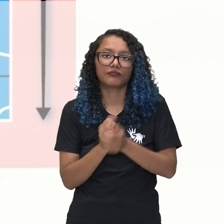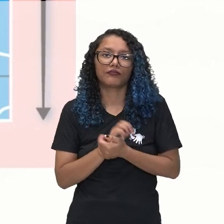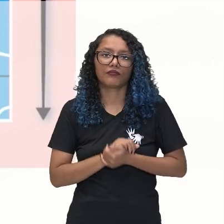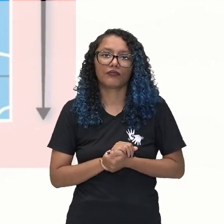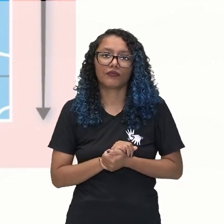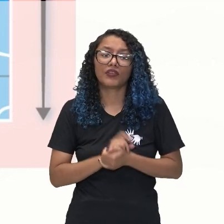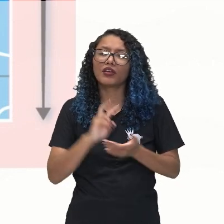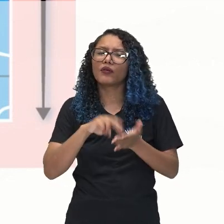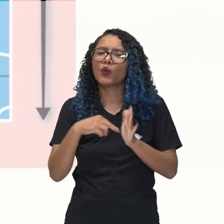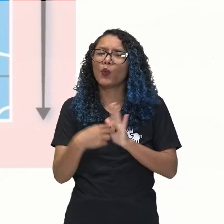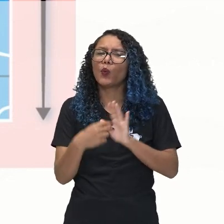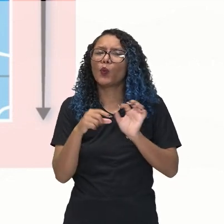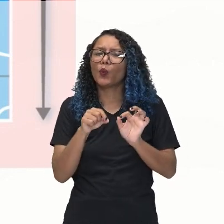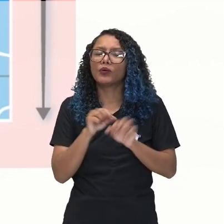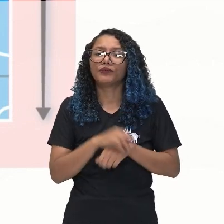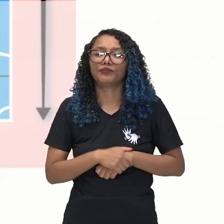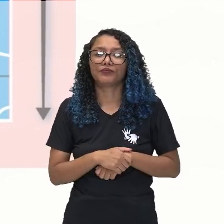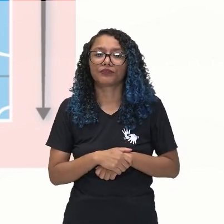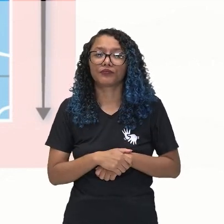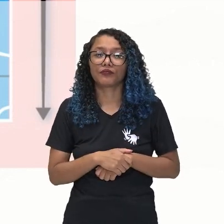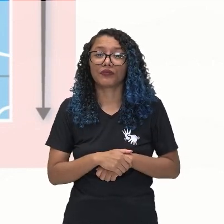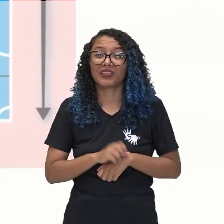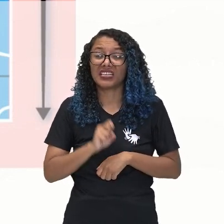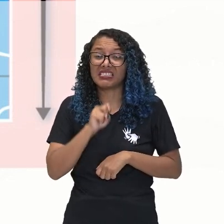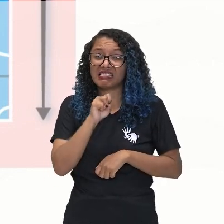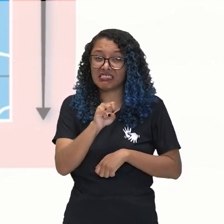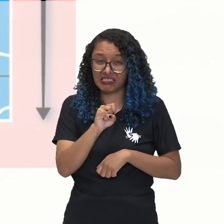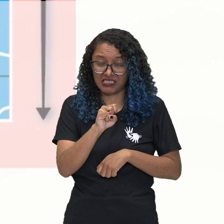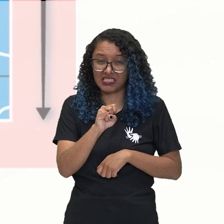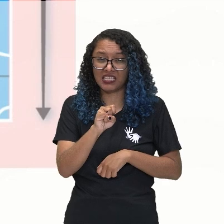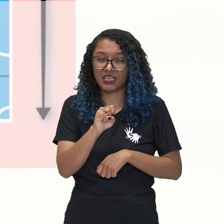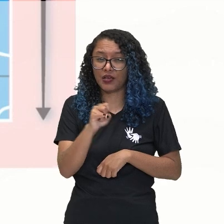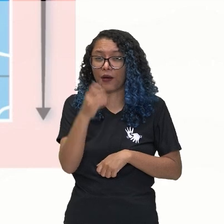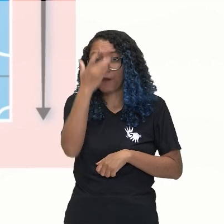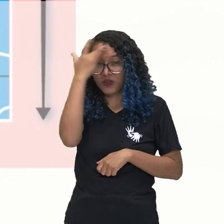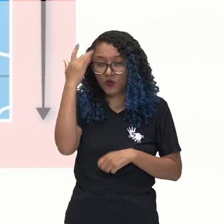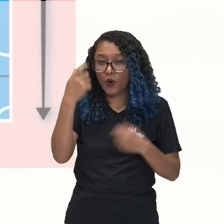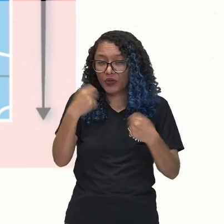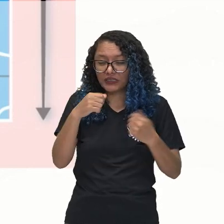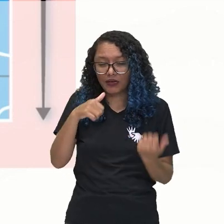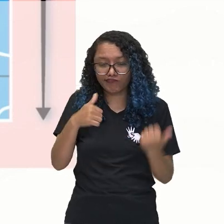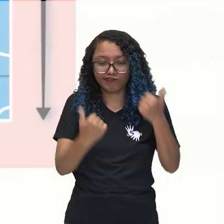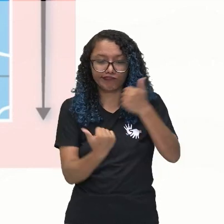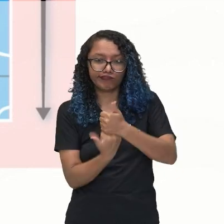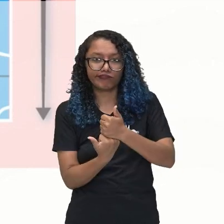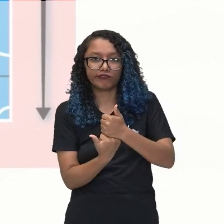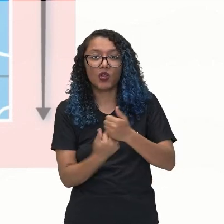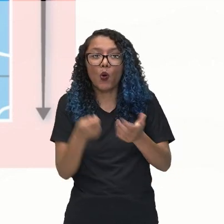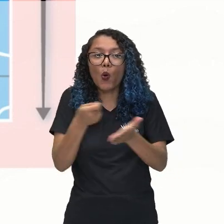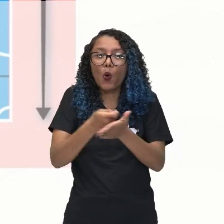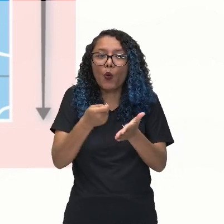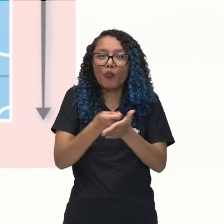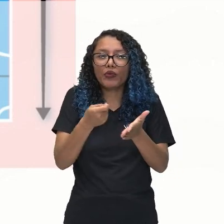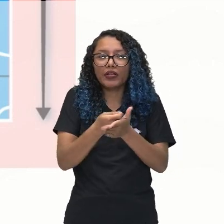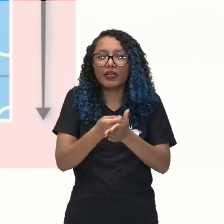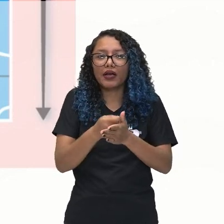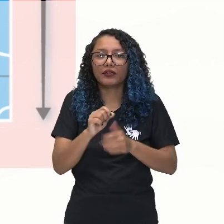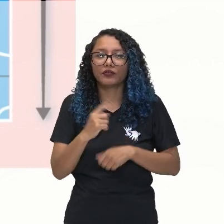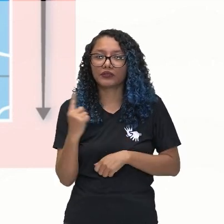o jogador, quando ele precisar ser substituído, ele precisa